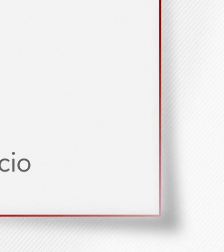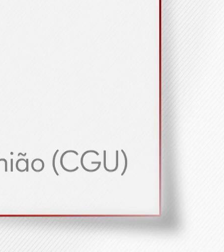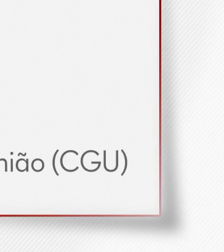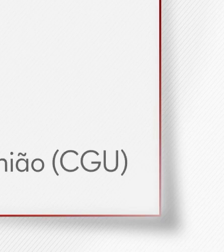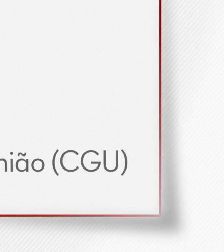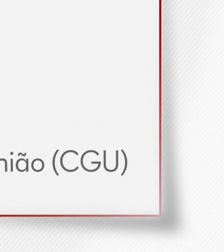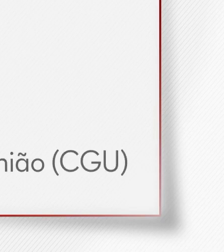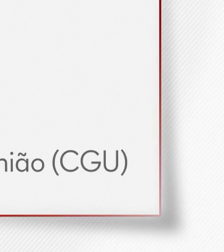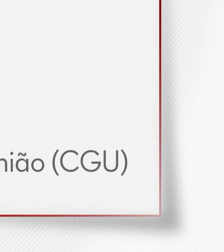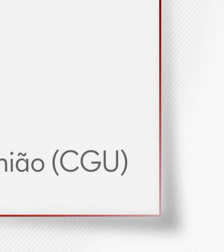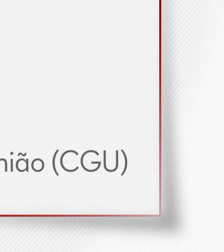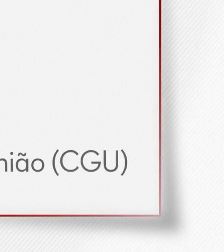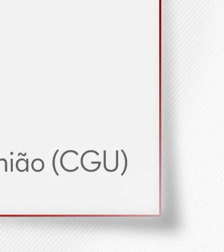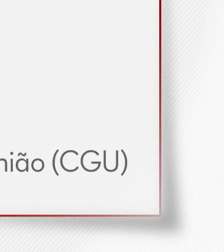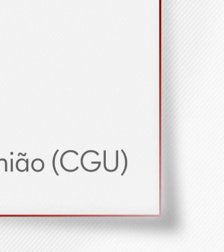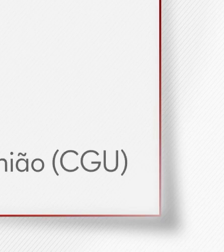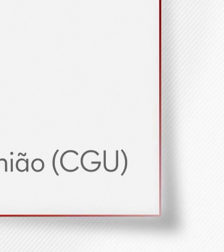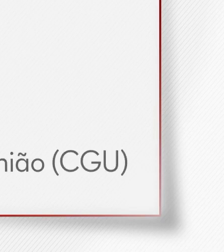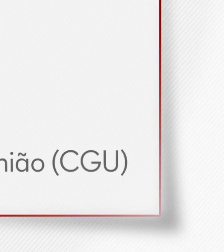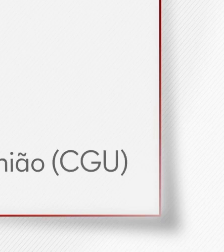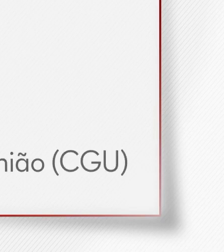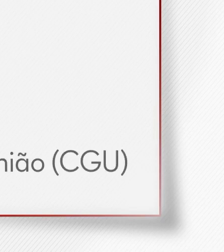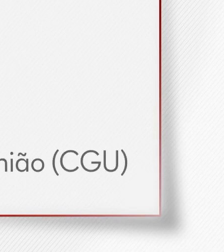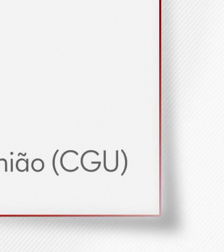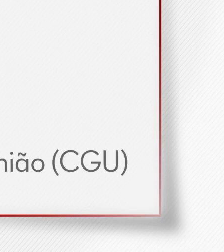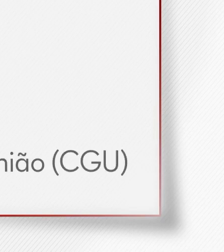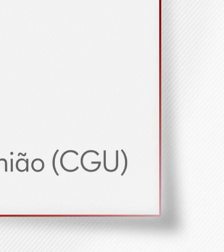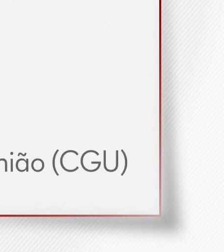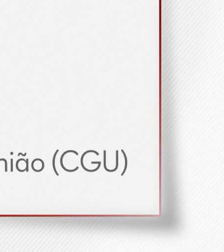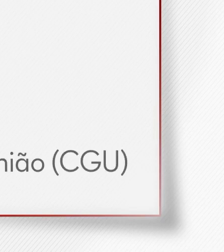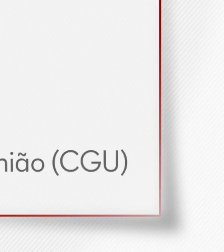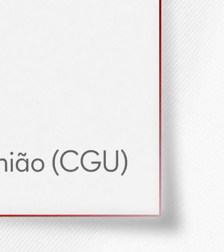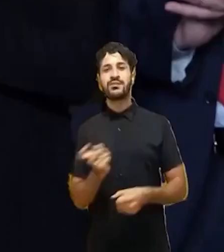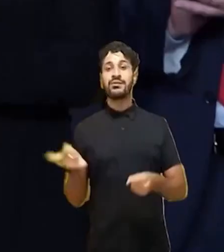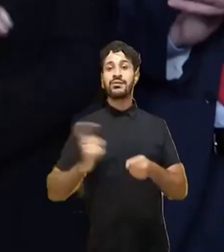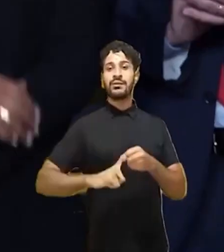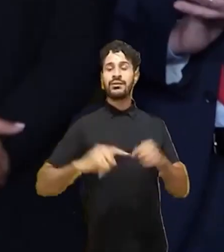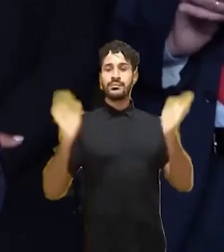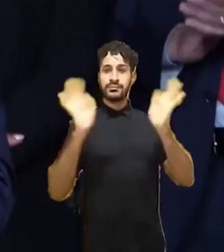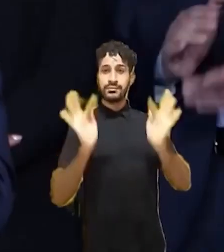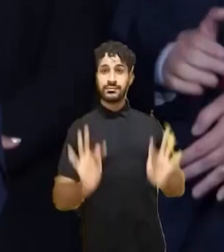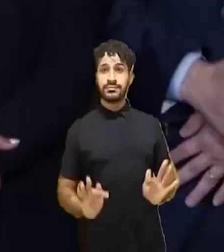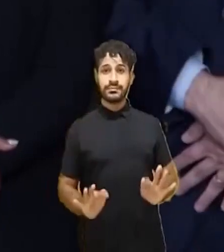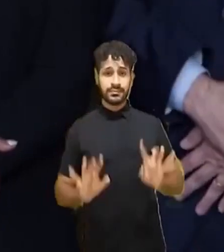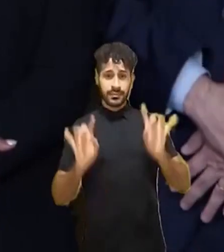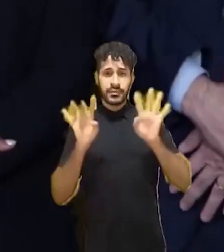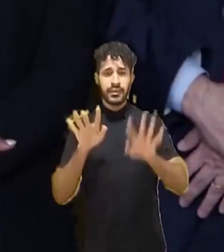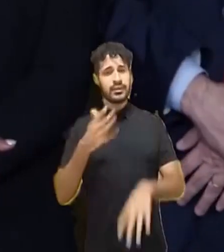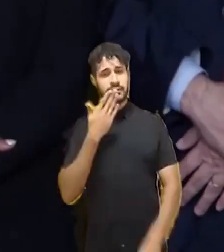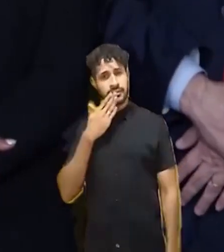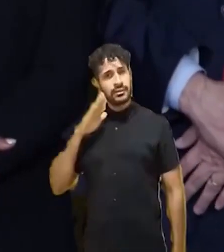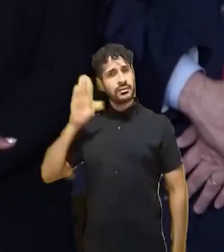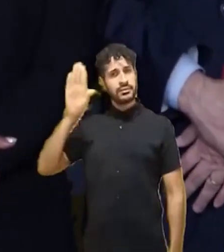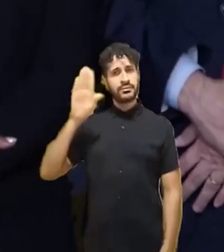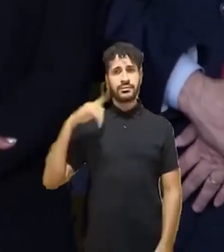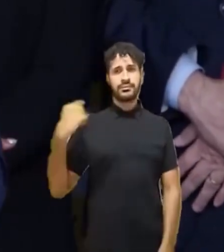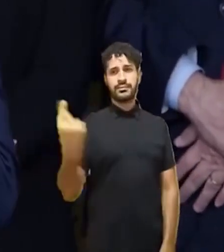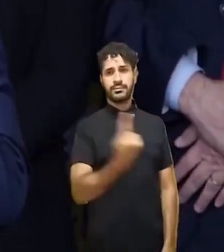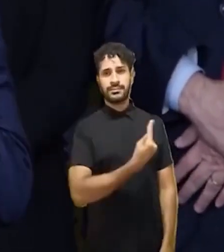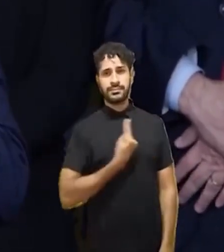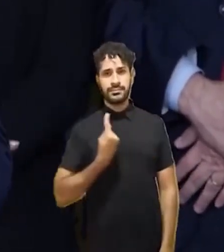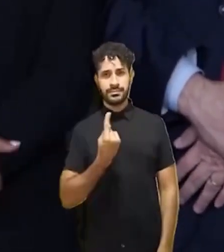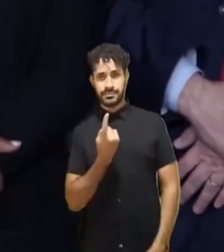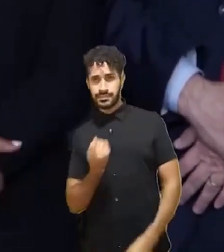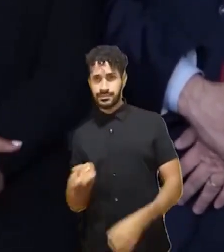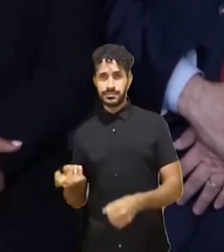Comércio e Vinícius Carvalho ministro da Controladoria Geral da União de